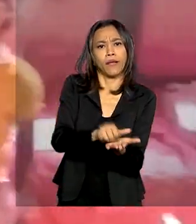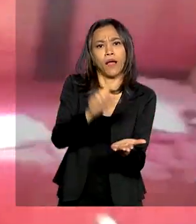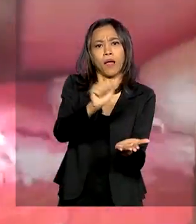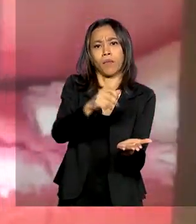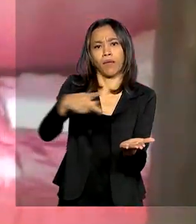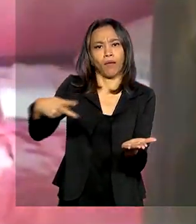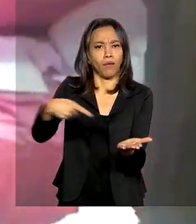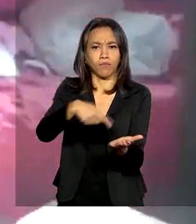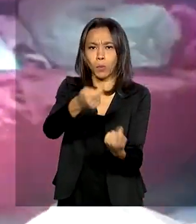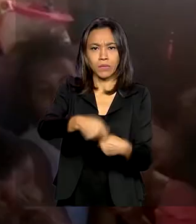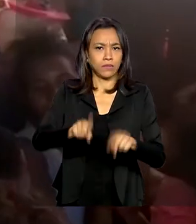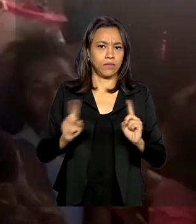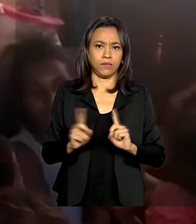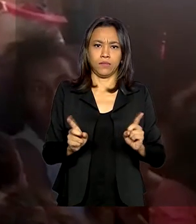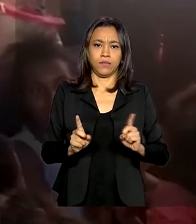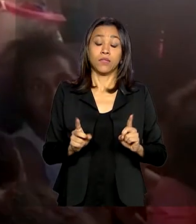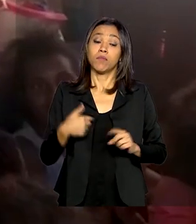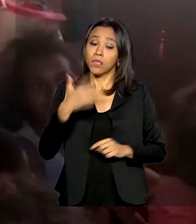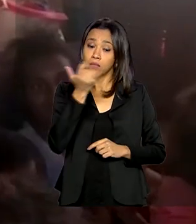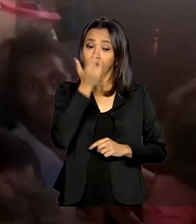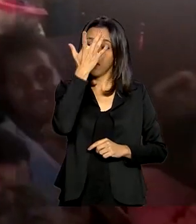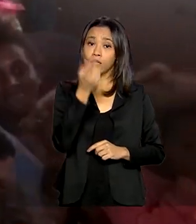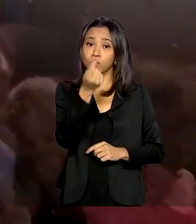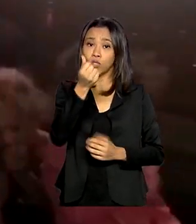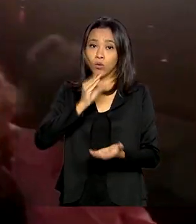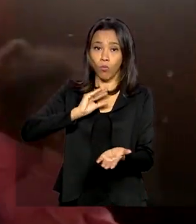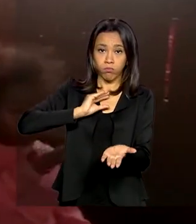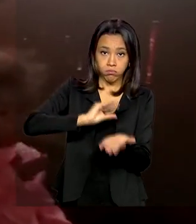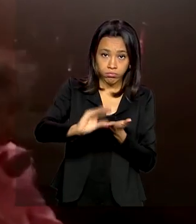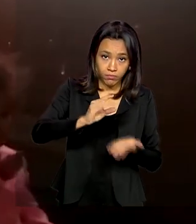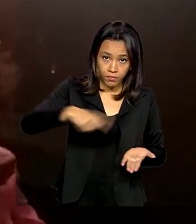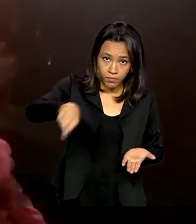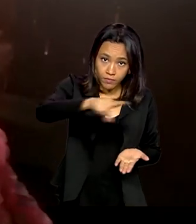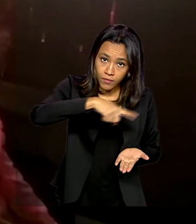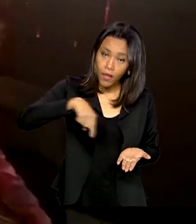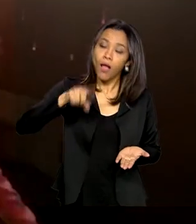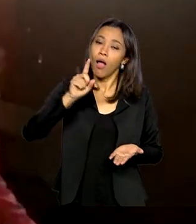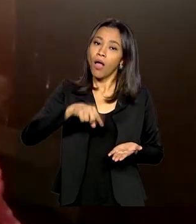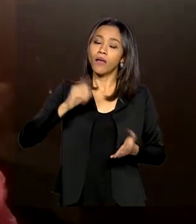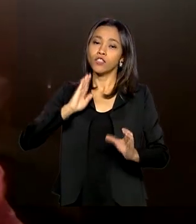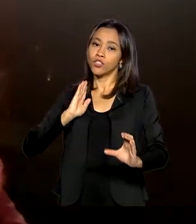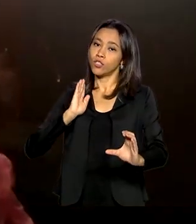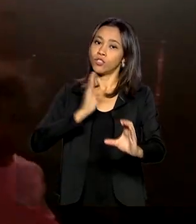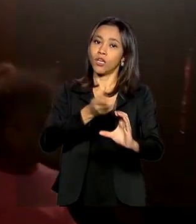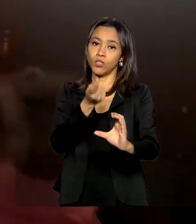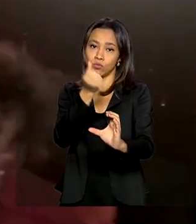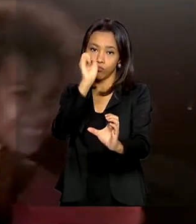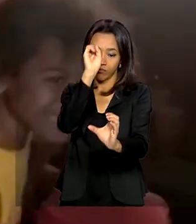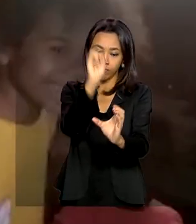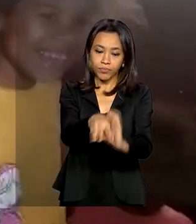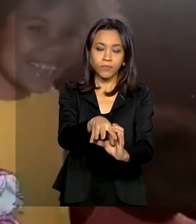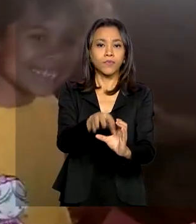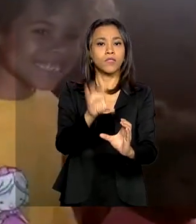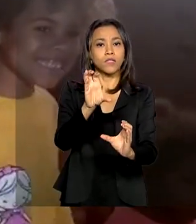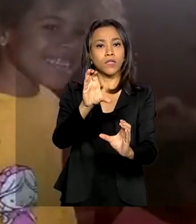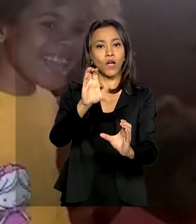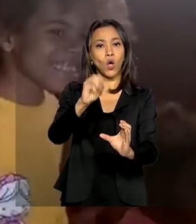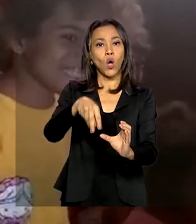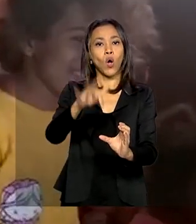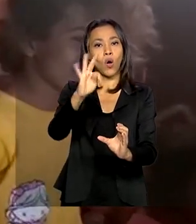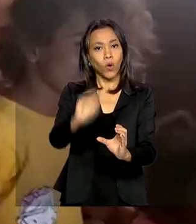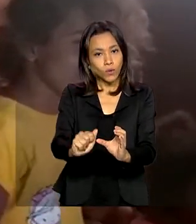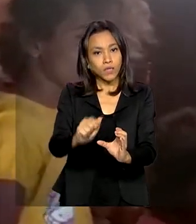esse fim. Para facilitar o repasse, o dinheiro será depositado diretamente na conta dessas